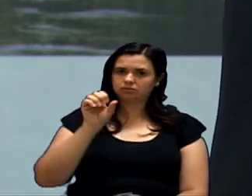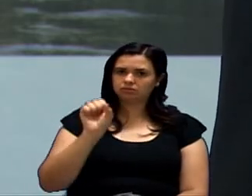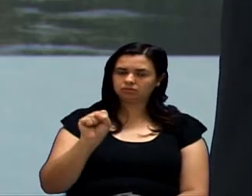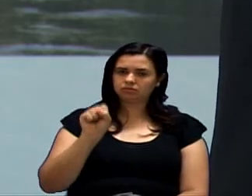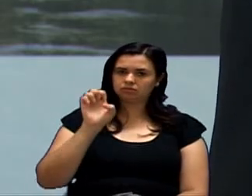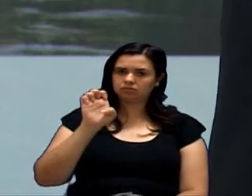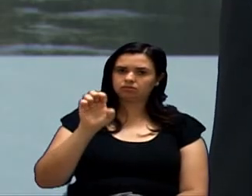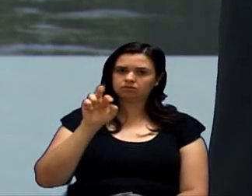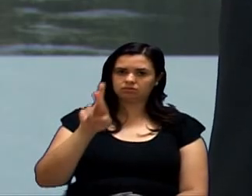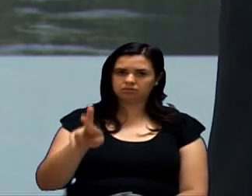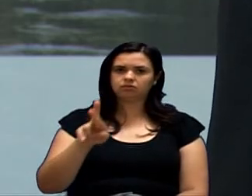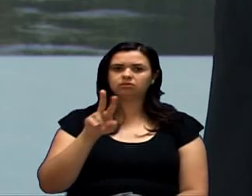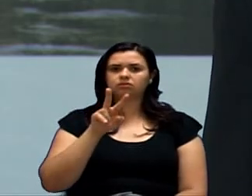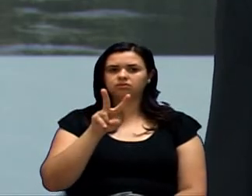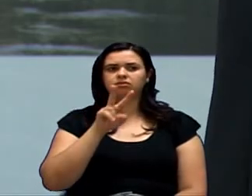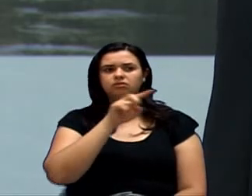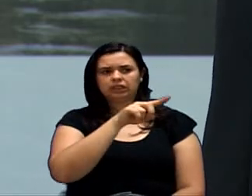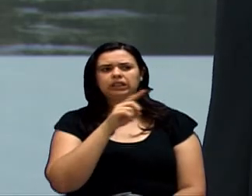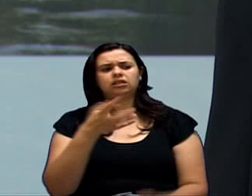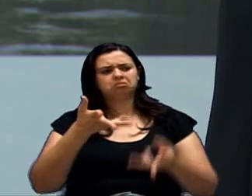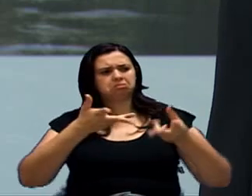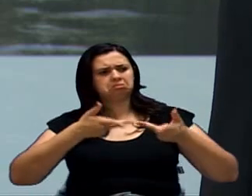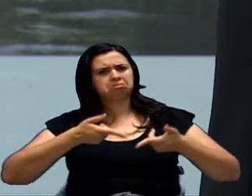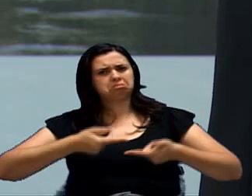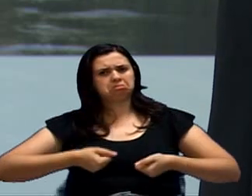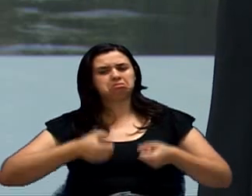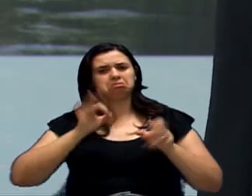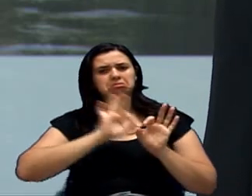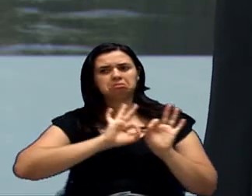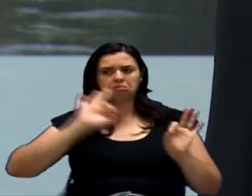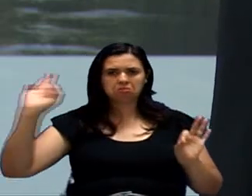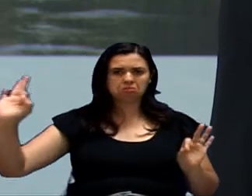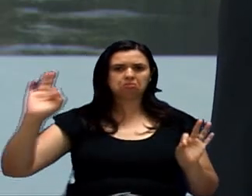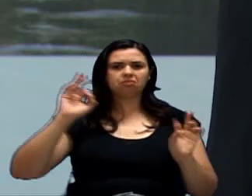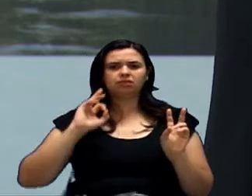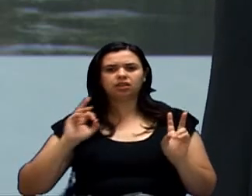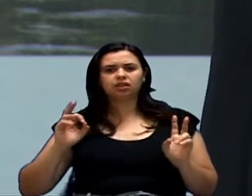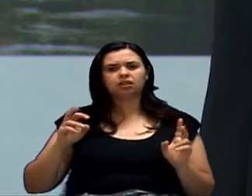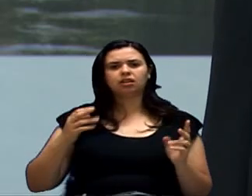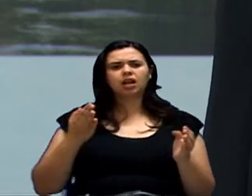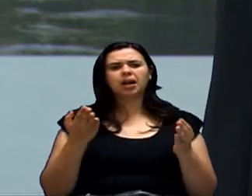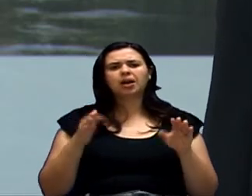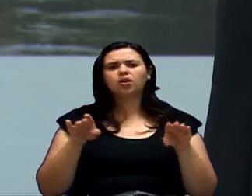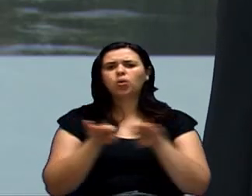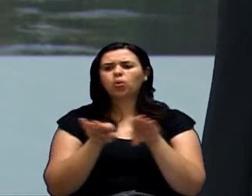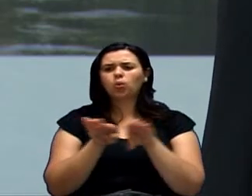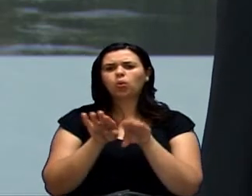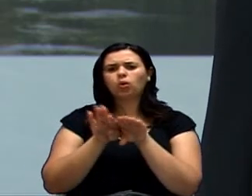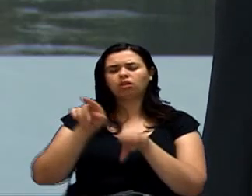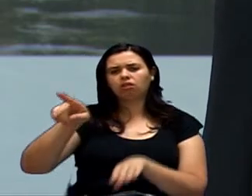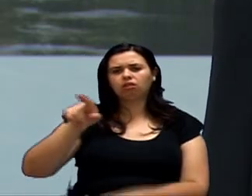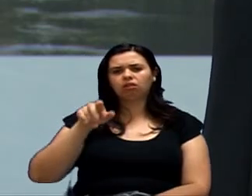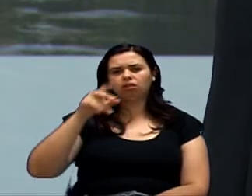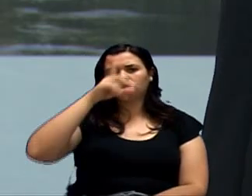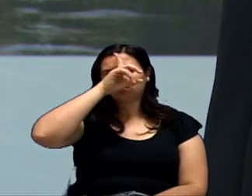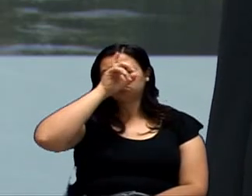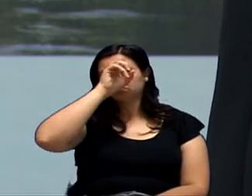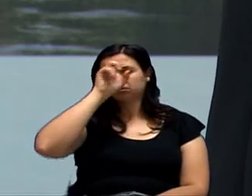dessas empresas de qualidade, do plano de atendimento de qualidade. Acredito que